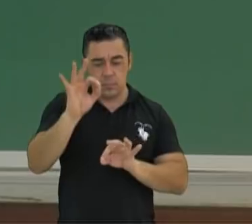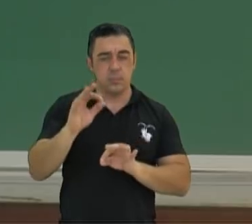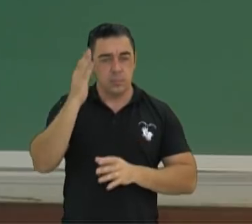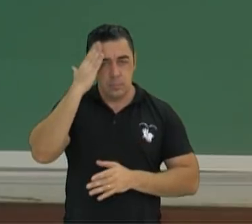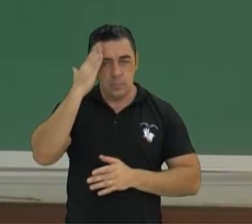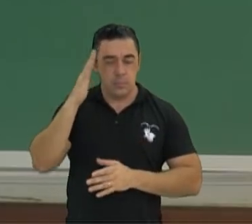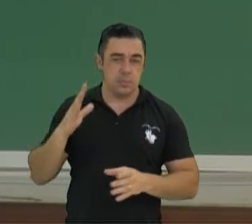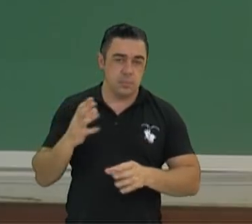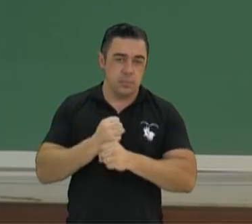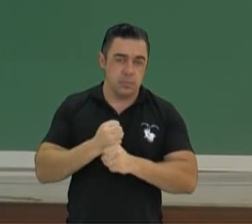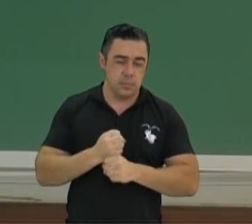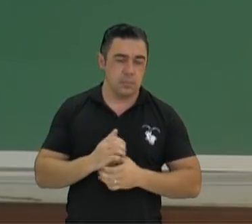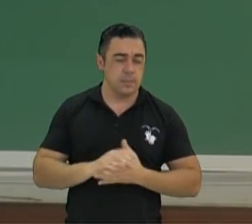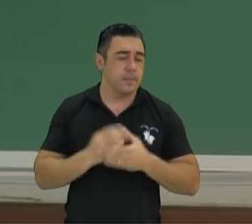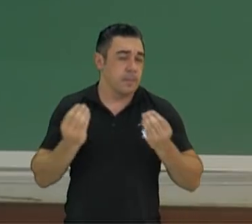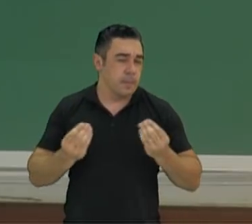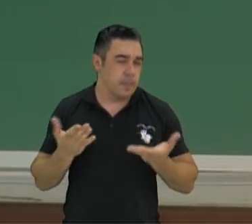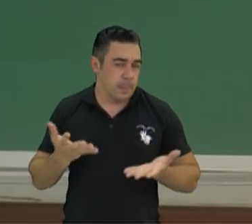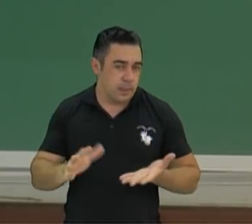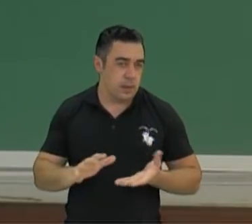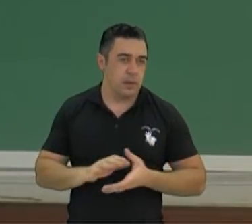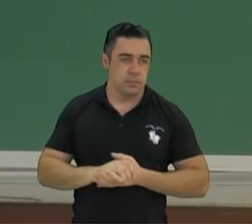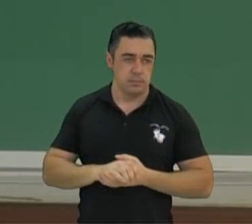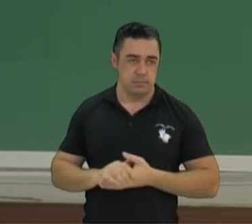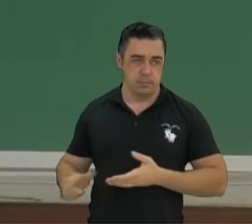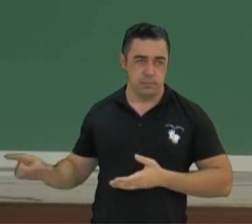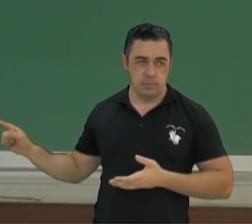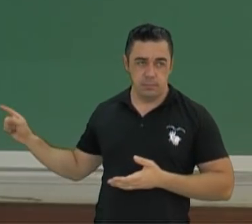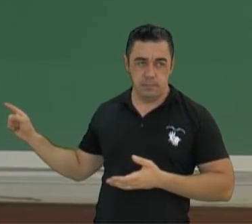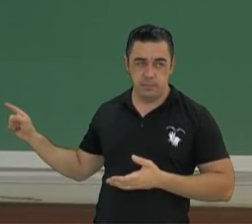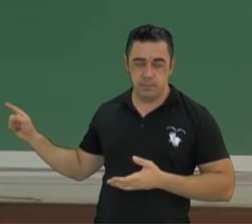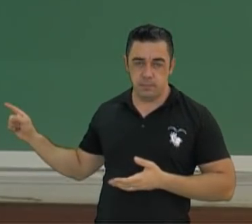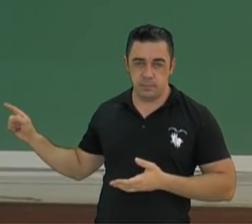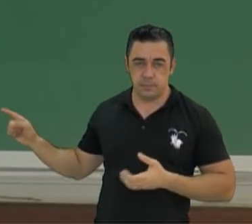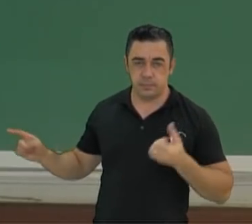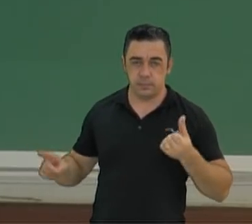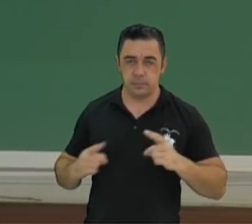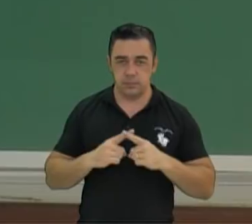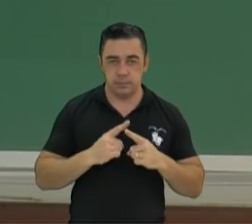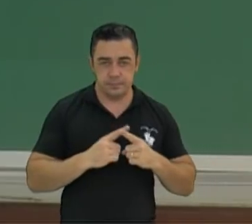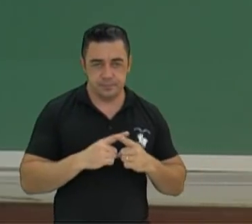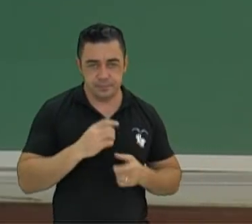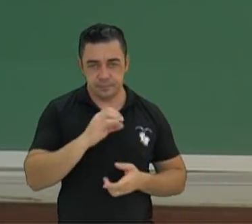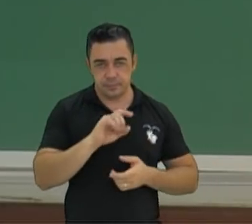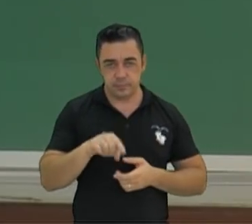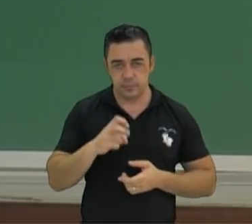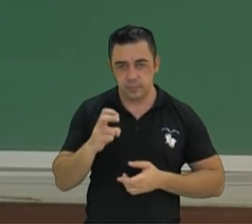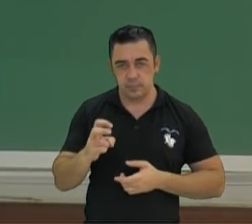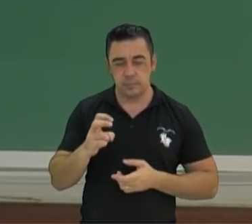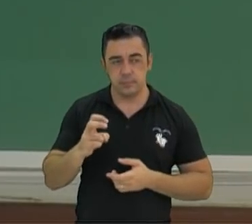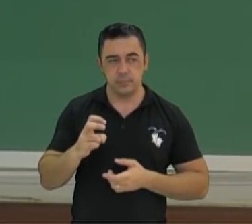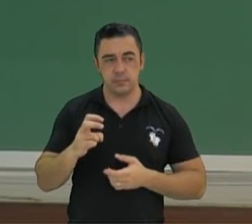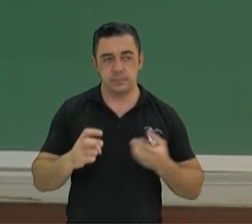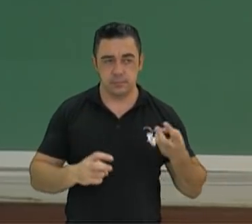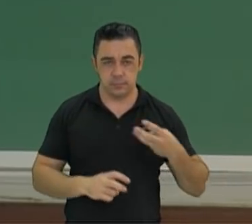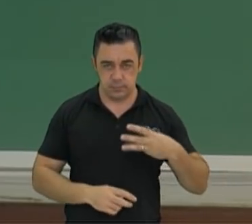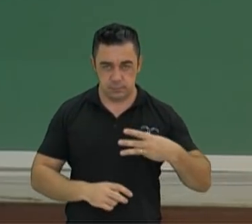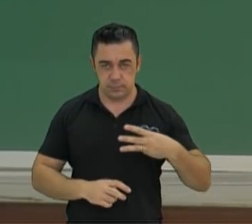calcular o volume. Como que vai ficar então? Olhem aqui. 6 vezes 0,5 vai